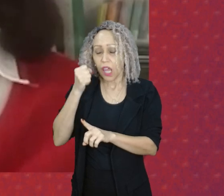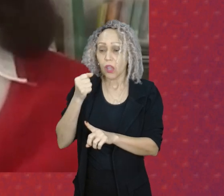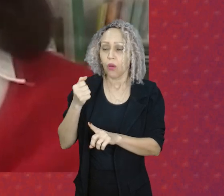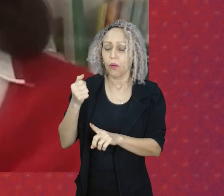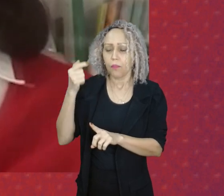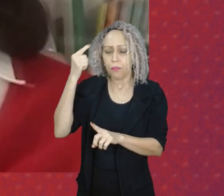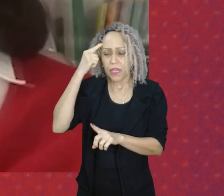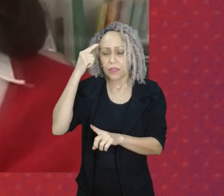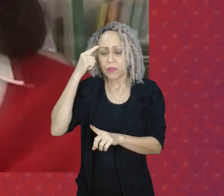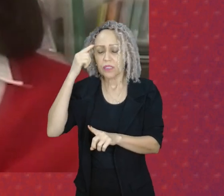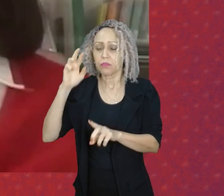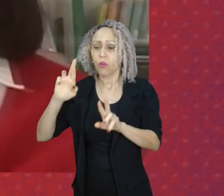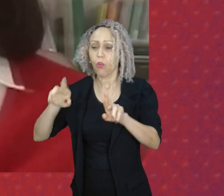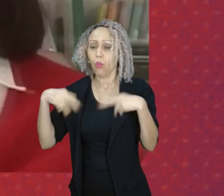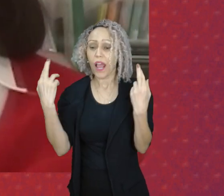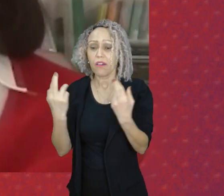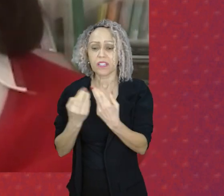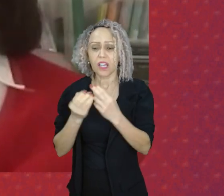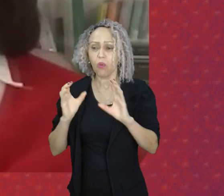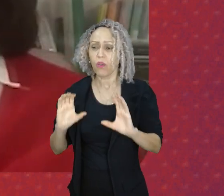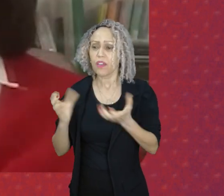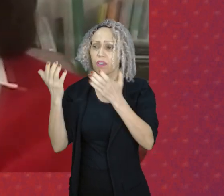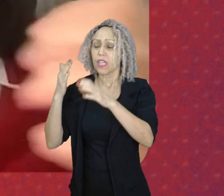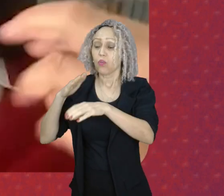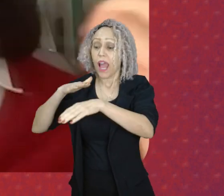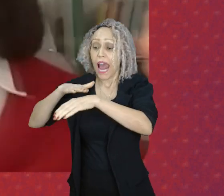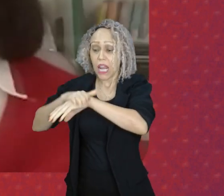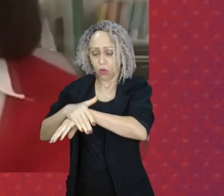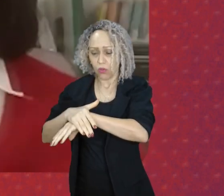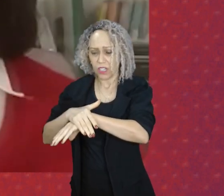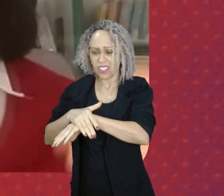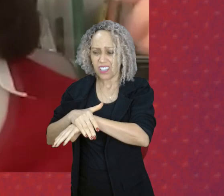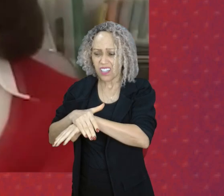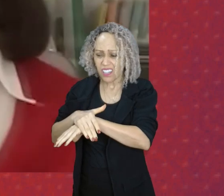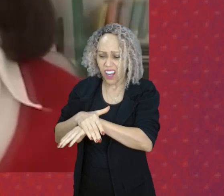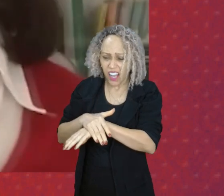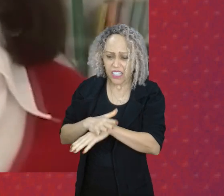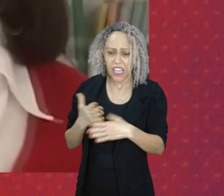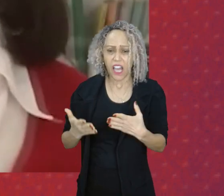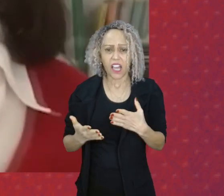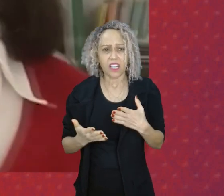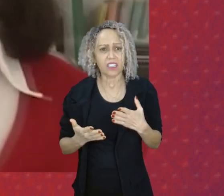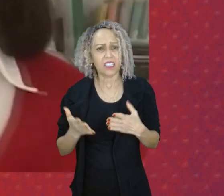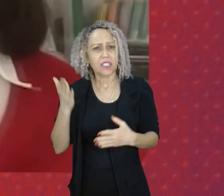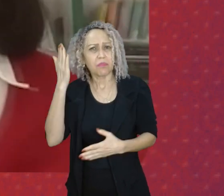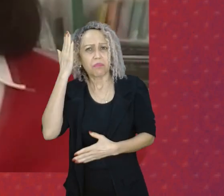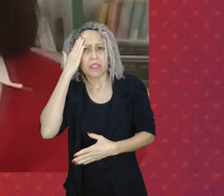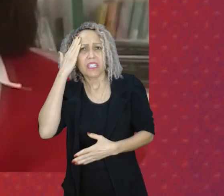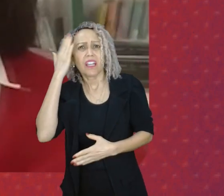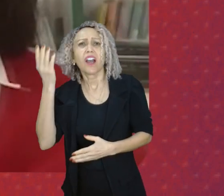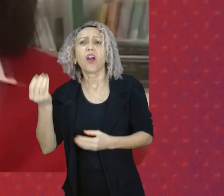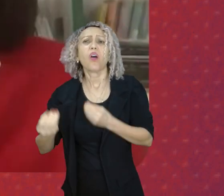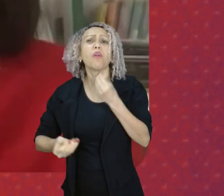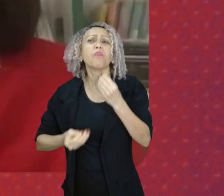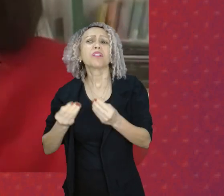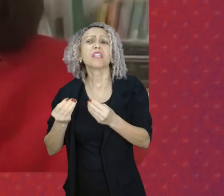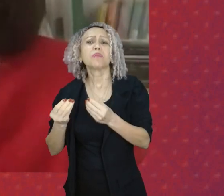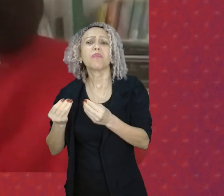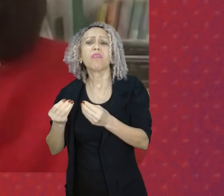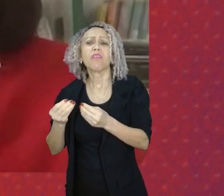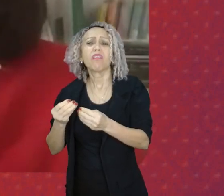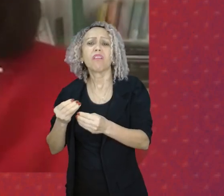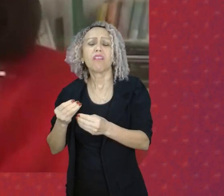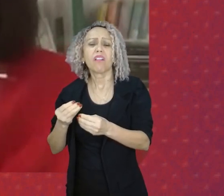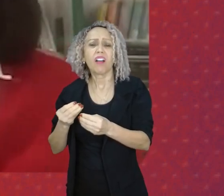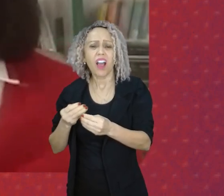as mulheres da periferia, as trabalhadoras, os trabalhadores. As mulheres têm que ter um